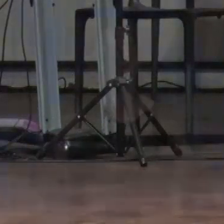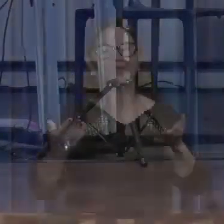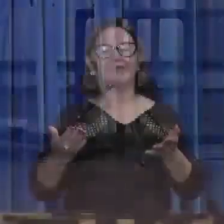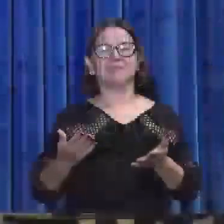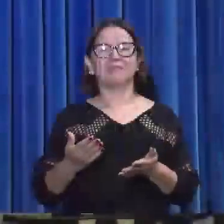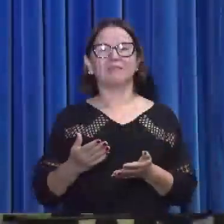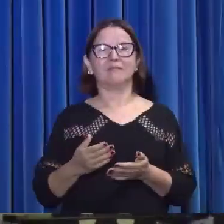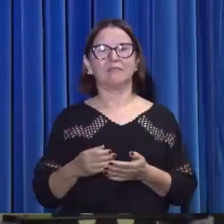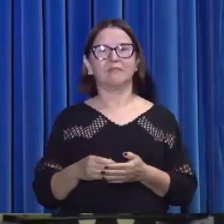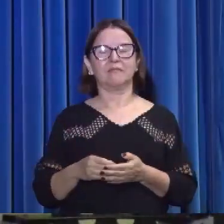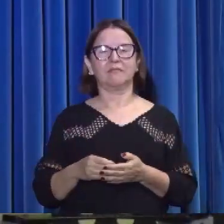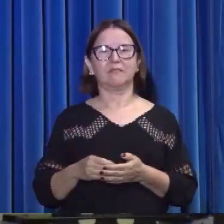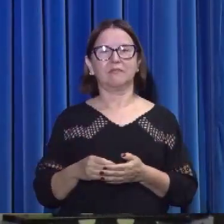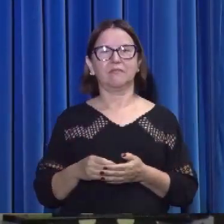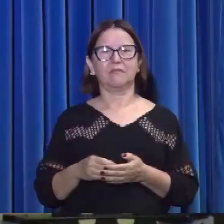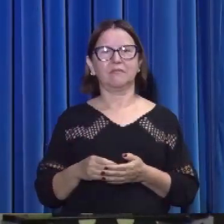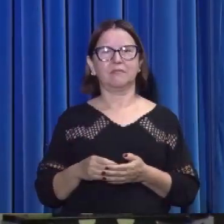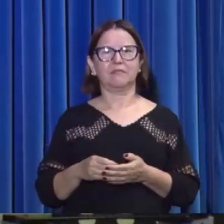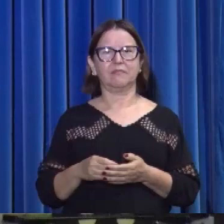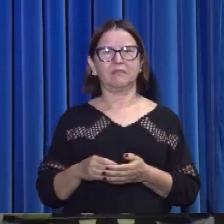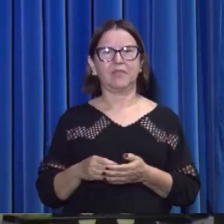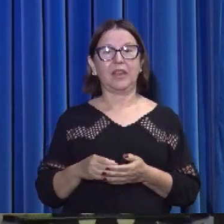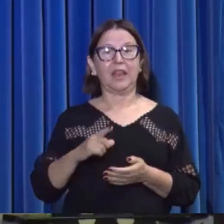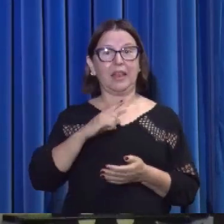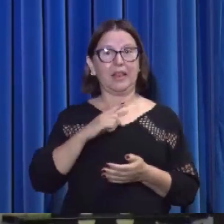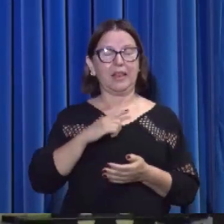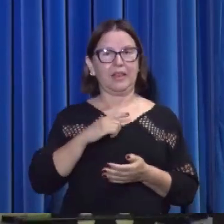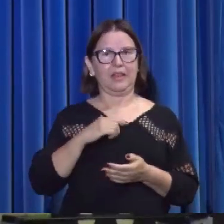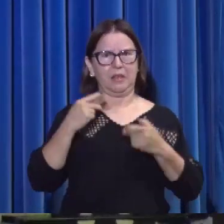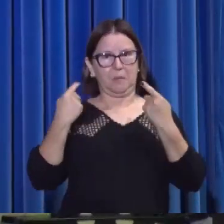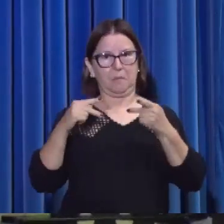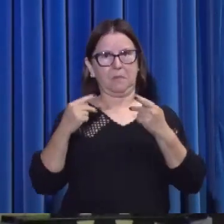um pregador aí, um moço famoso da internet.